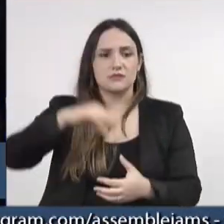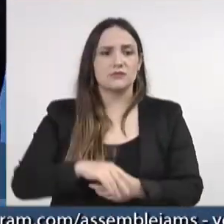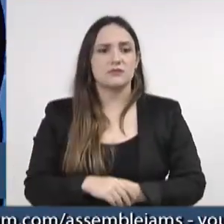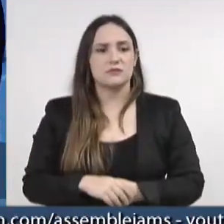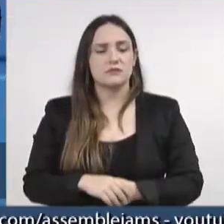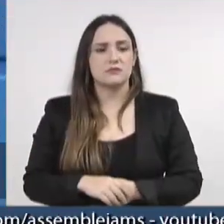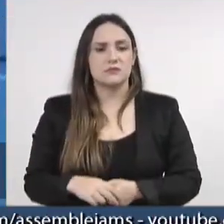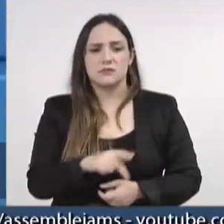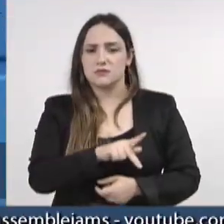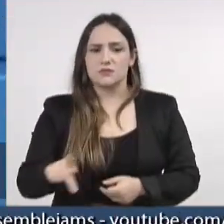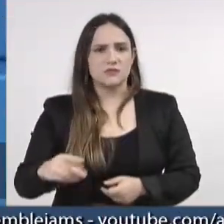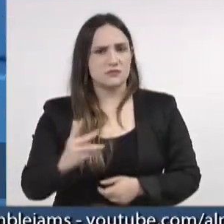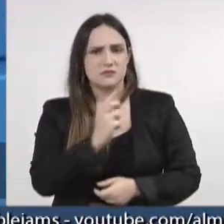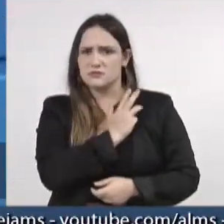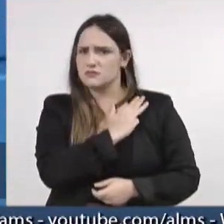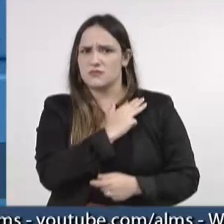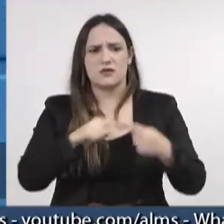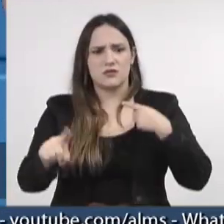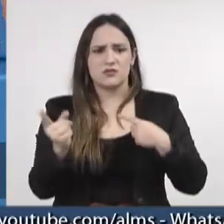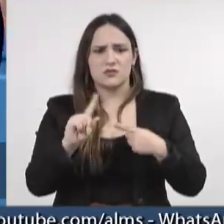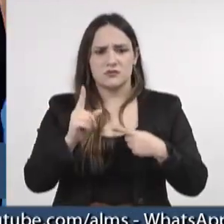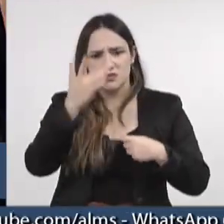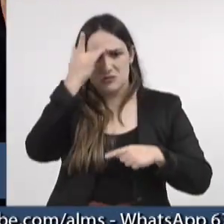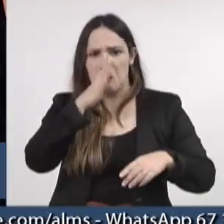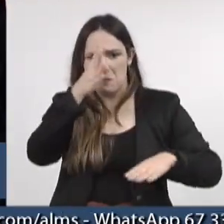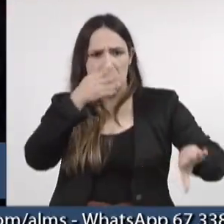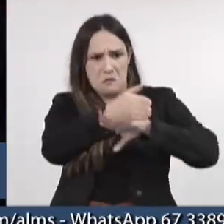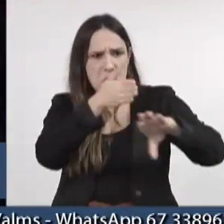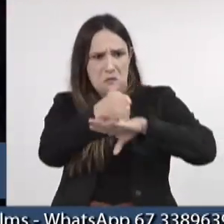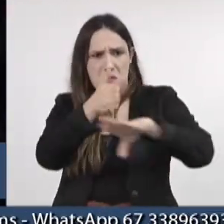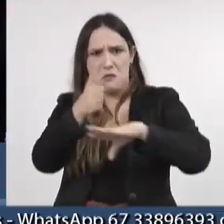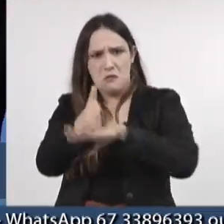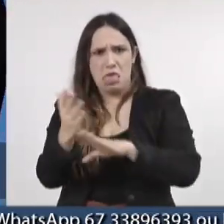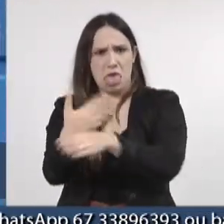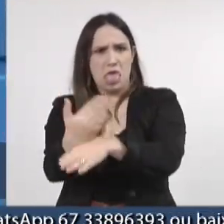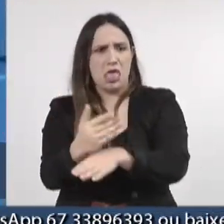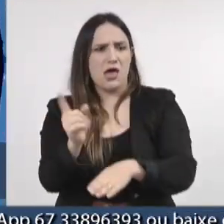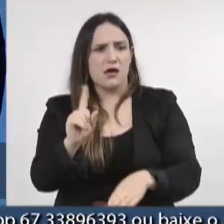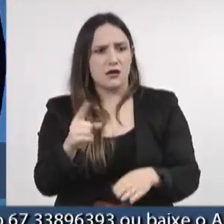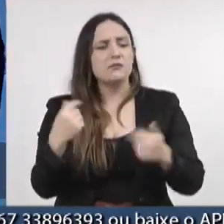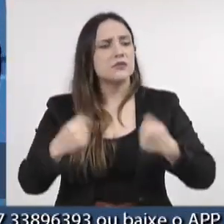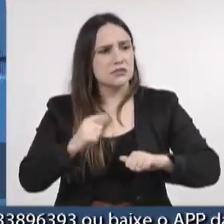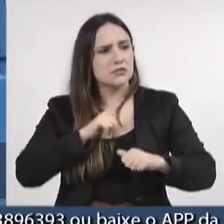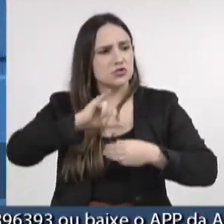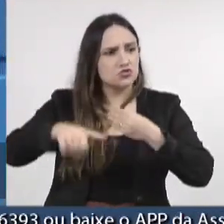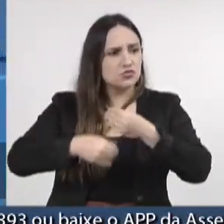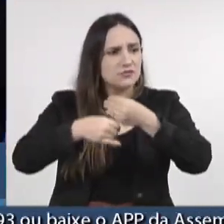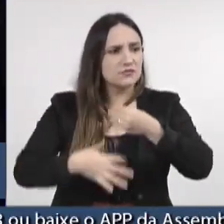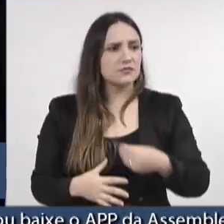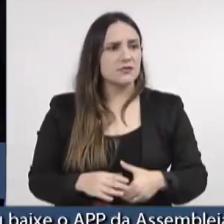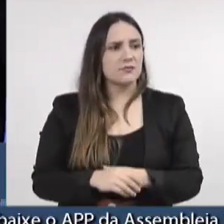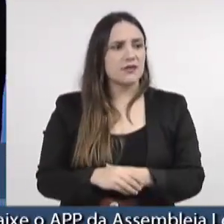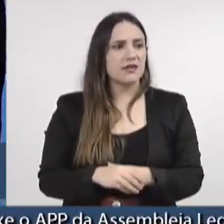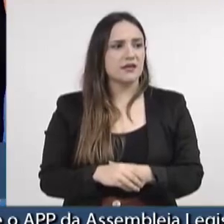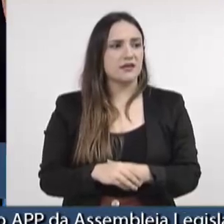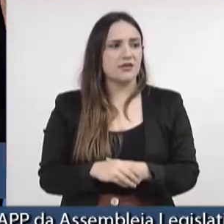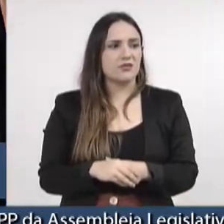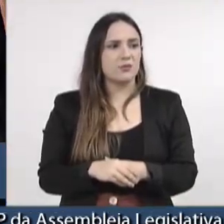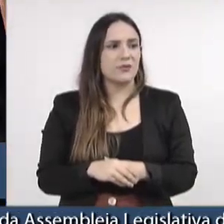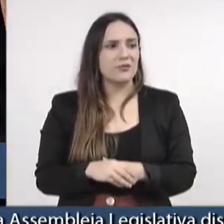para organizar a agricultura familiar no Mato Grosso do Sul. Eu sou apoiador do governo Lula e finalizo,